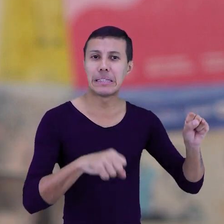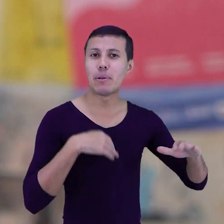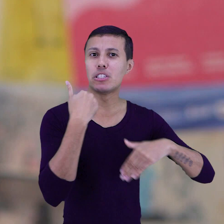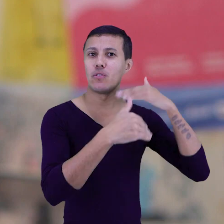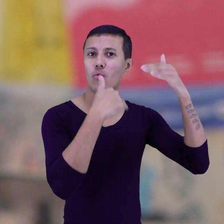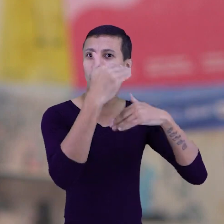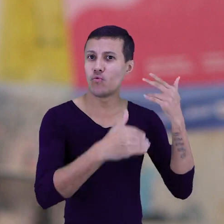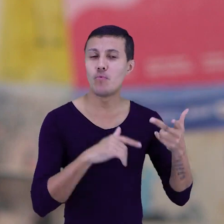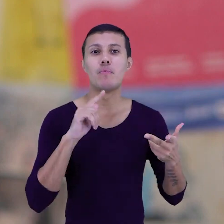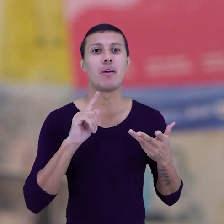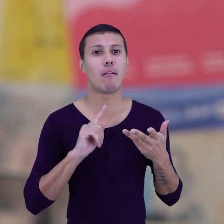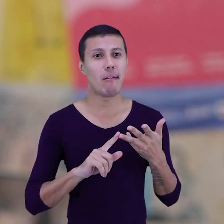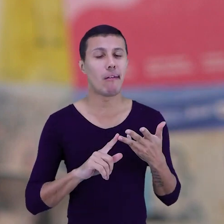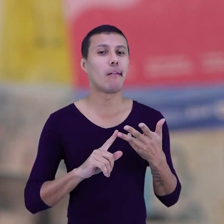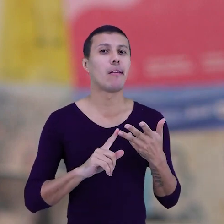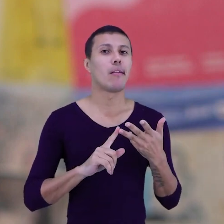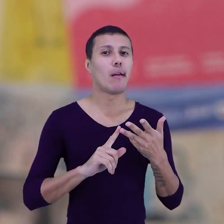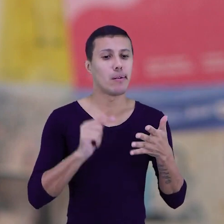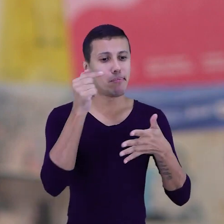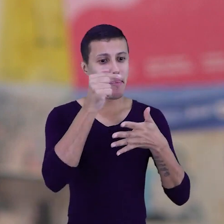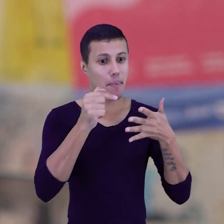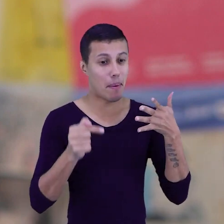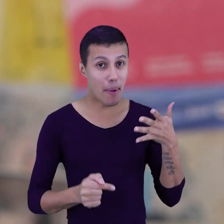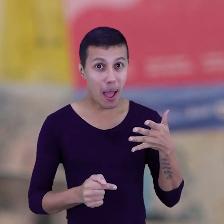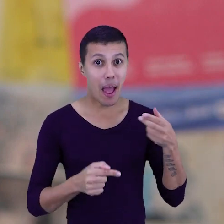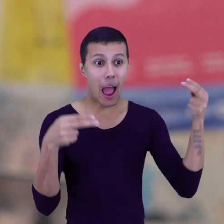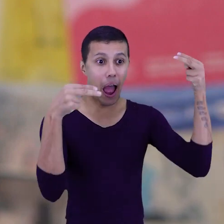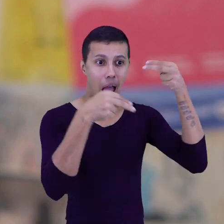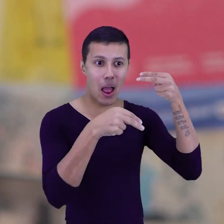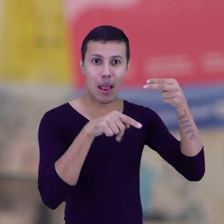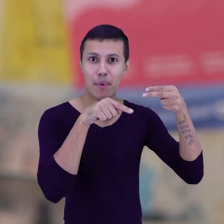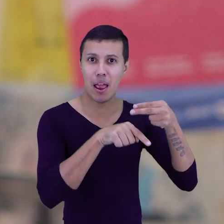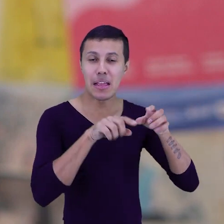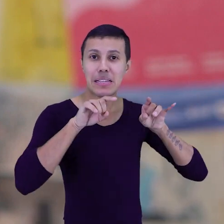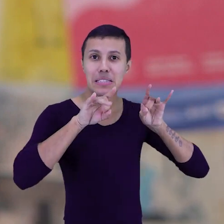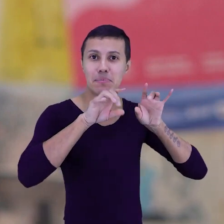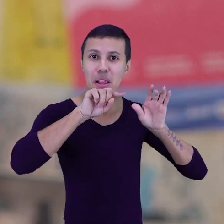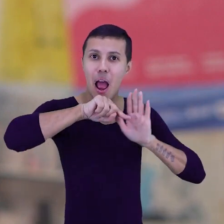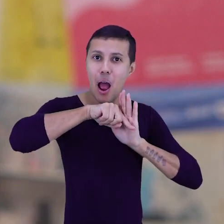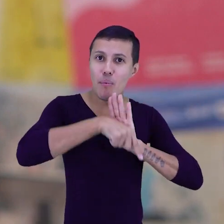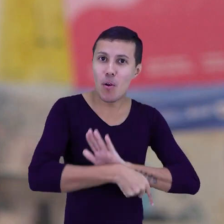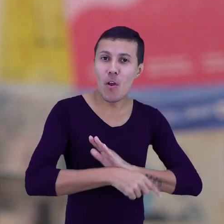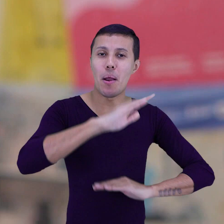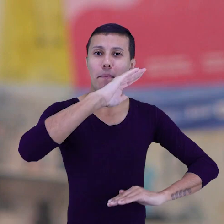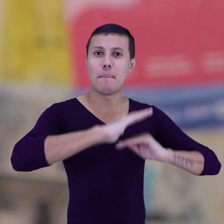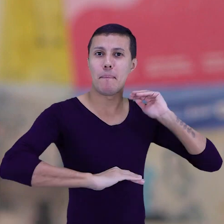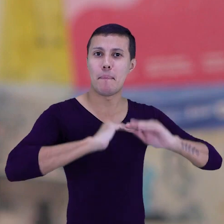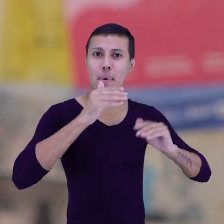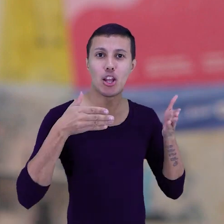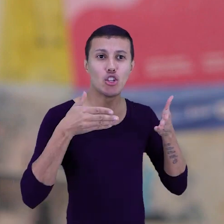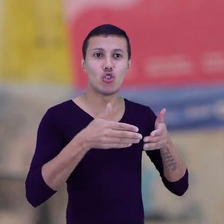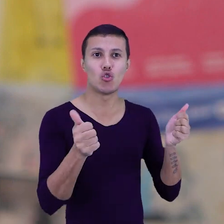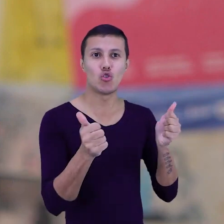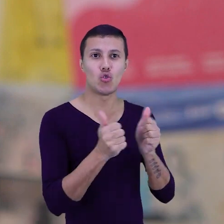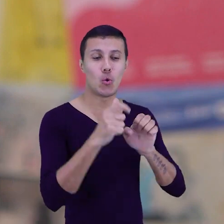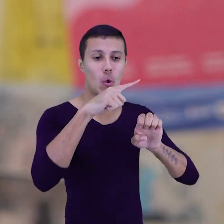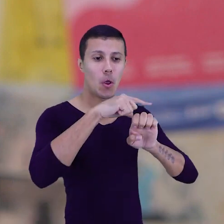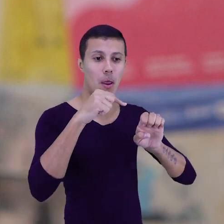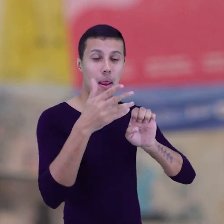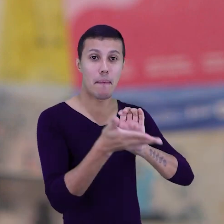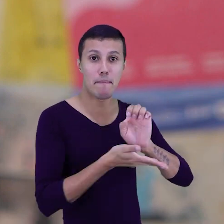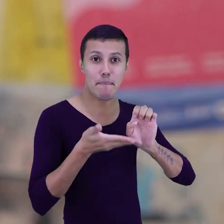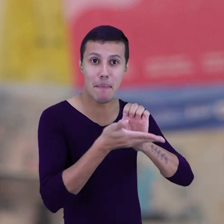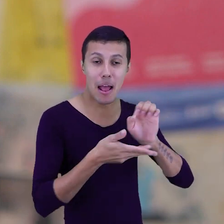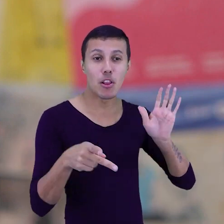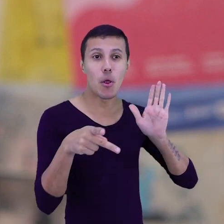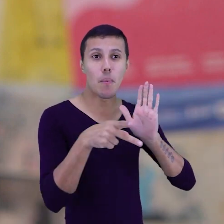desenvolvedores. Então, é uma lógica um pouco diferente. E aí, a atuação do Sebrae se especializando em atuar junto com os empreendedores